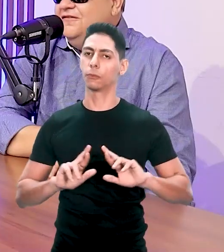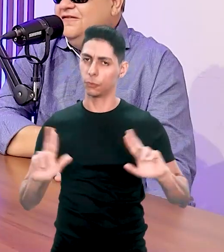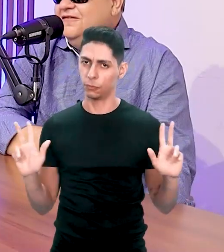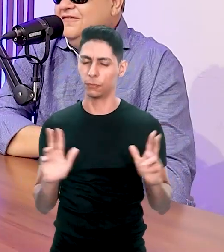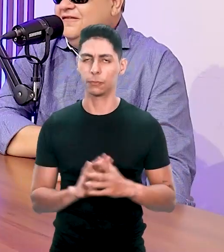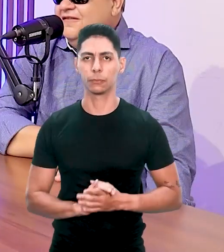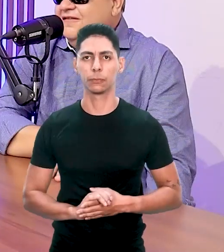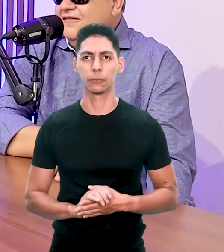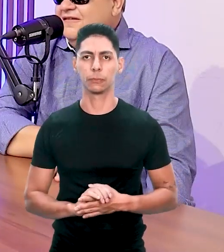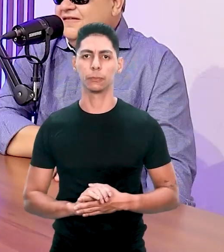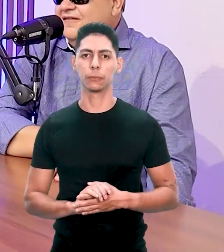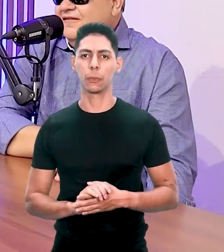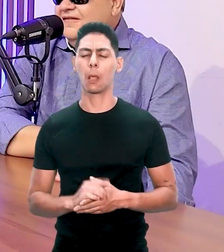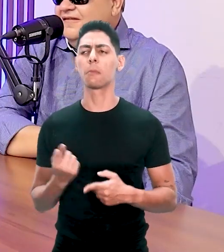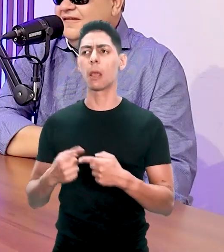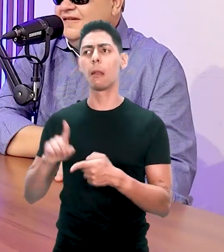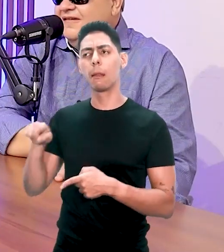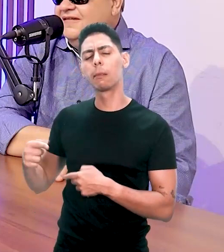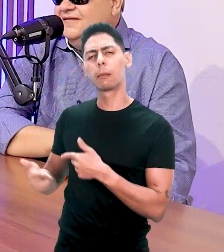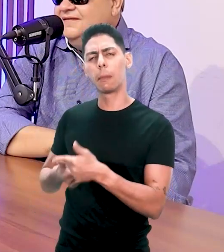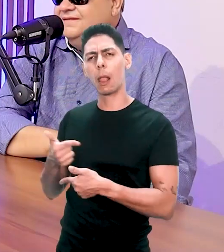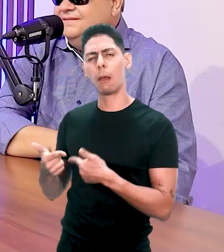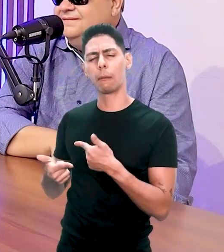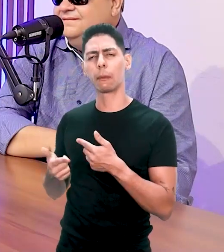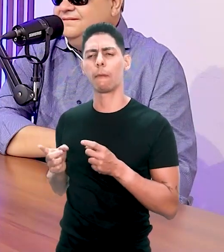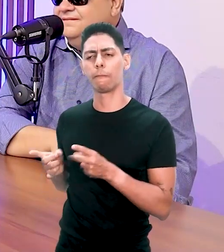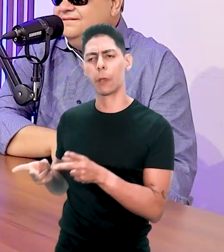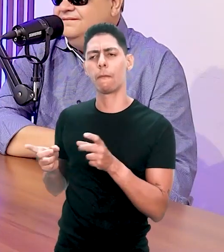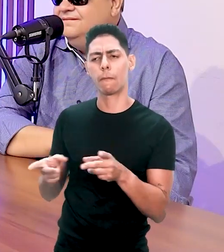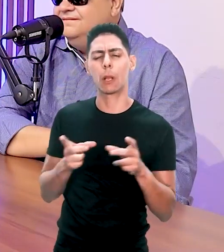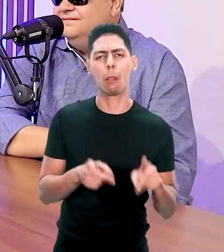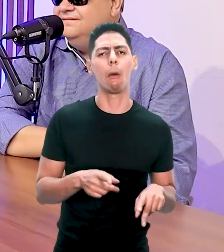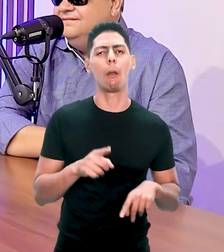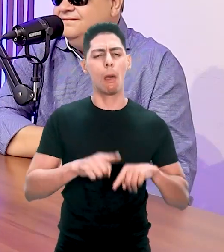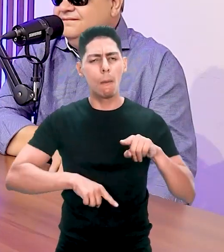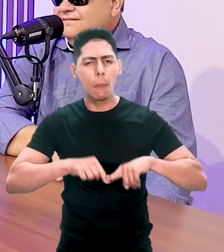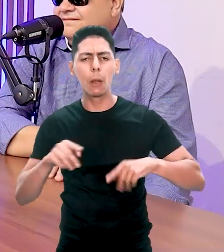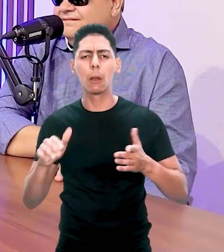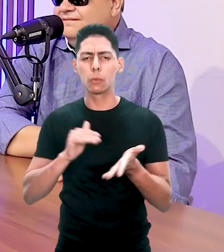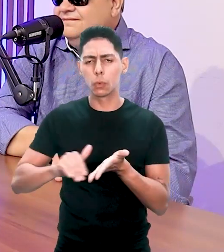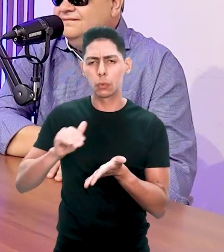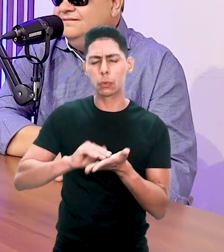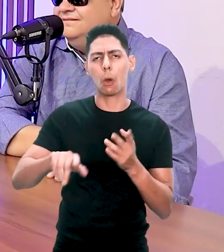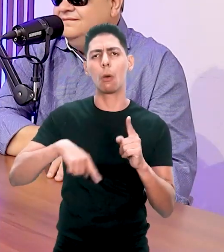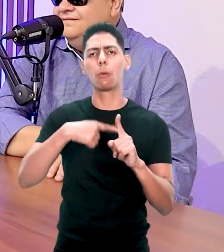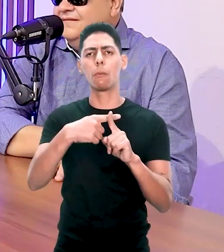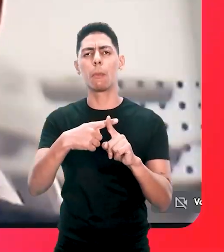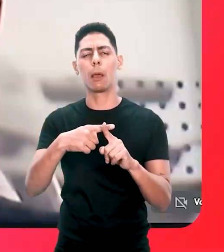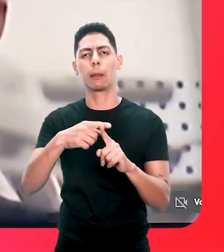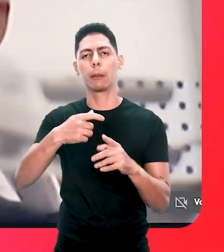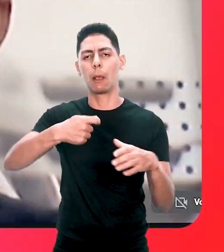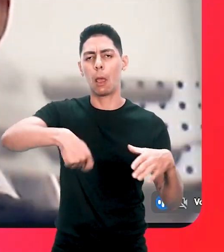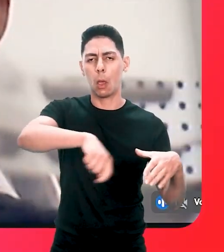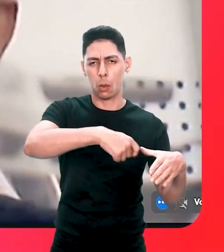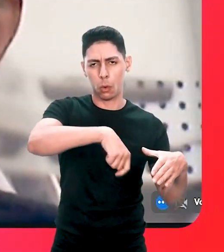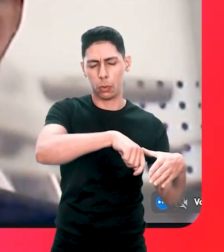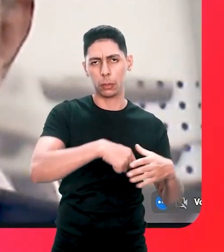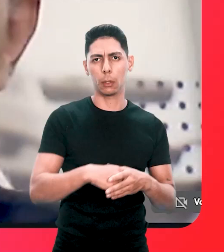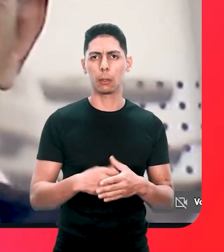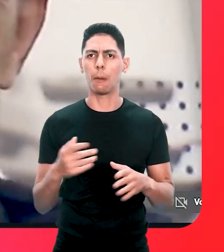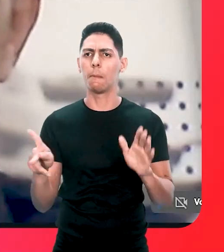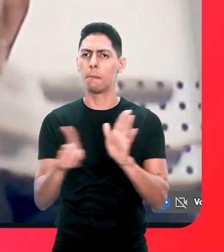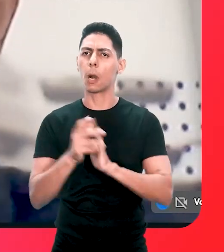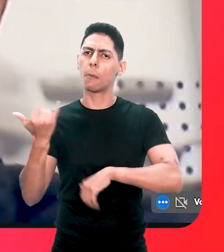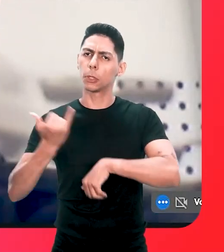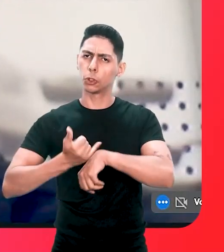Vendedor. Vendedor de móveis de escritório e cozinhas, hein? Cozinhas de aço,